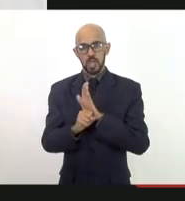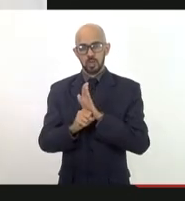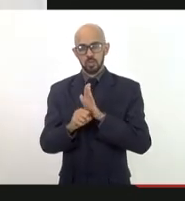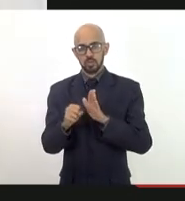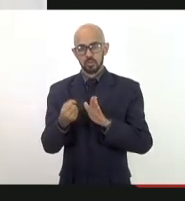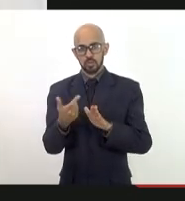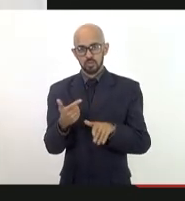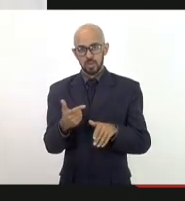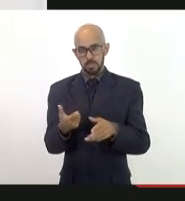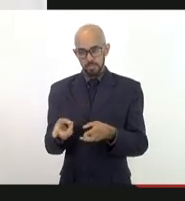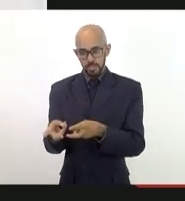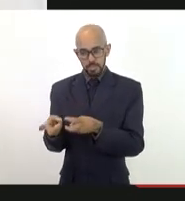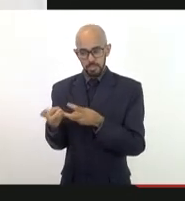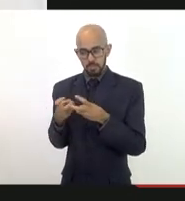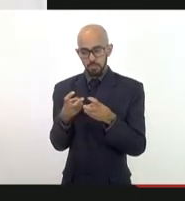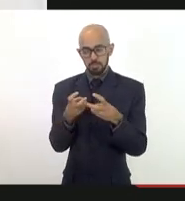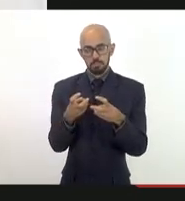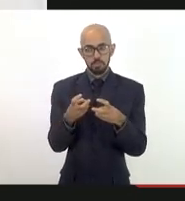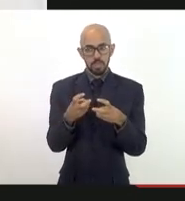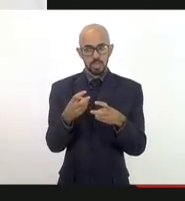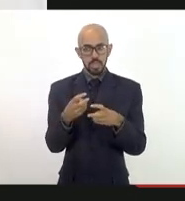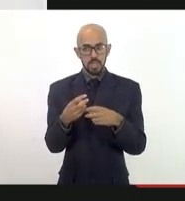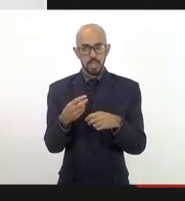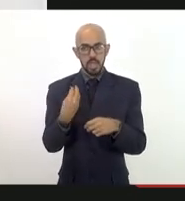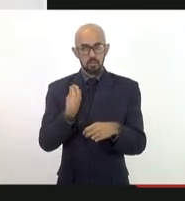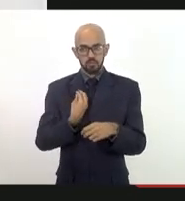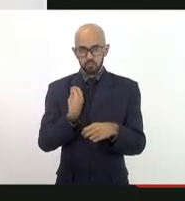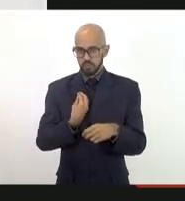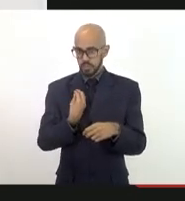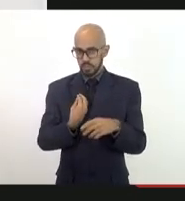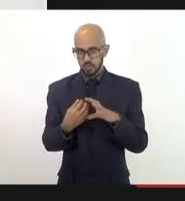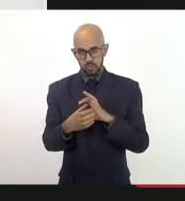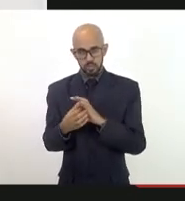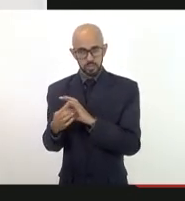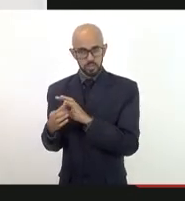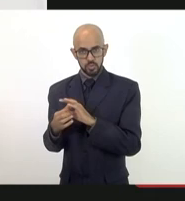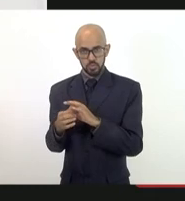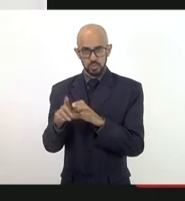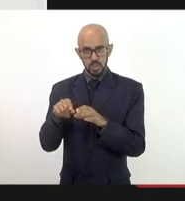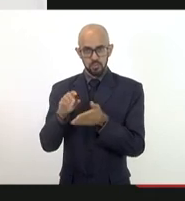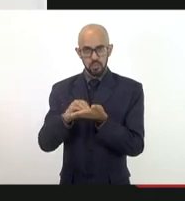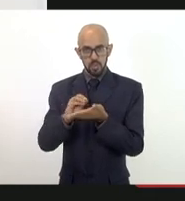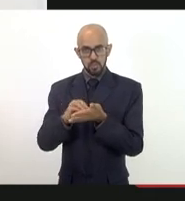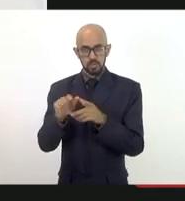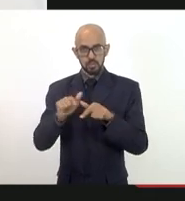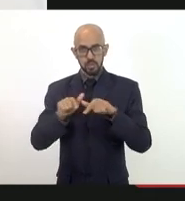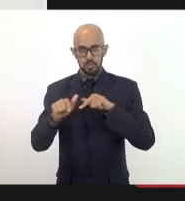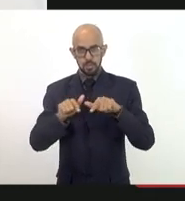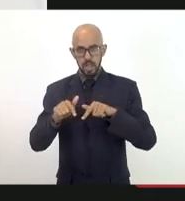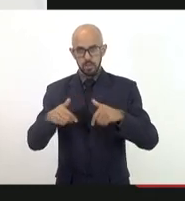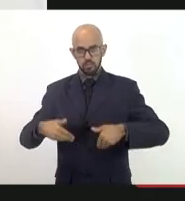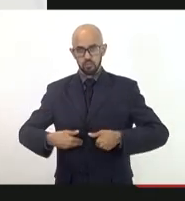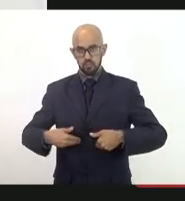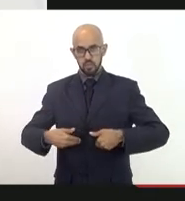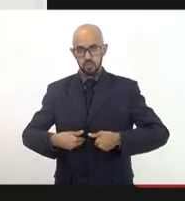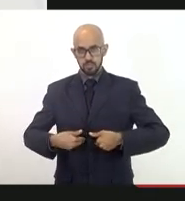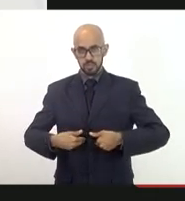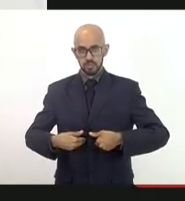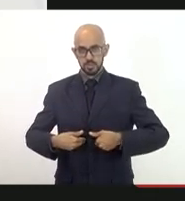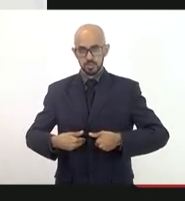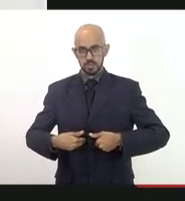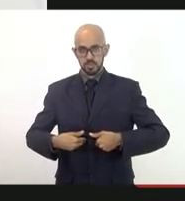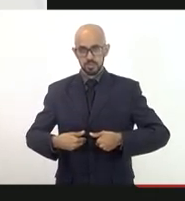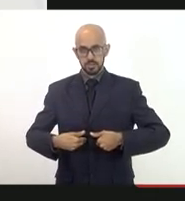população, marcada hoje por altos índices de desemprego, fome, como a senhora mesmo mencionou antes da nossa intervenção,